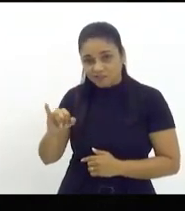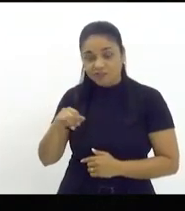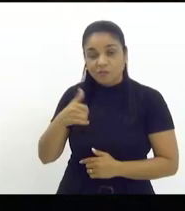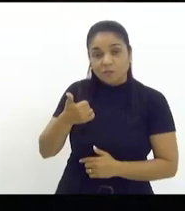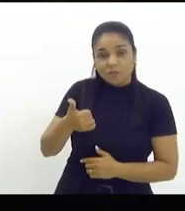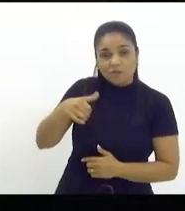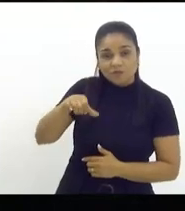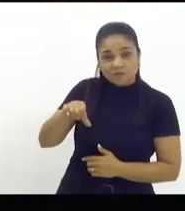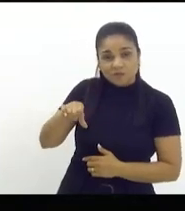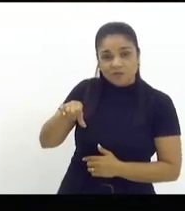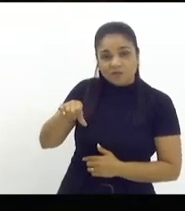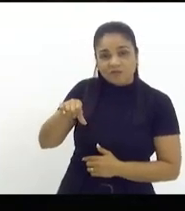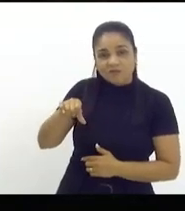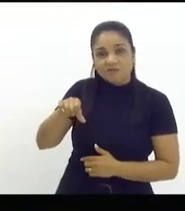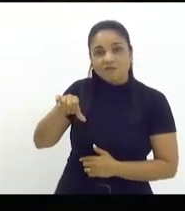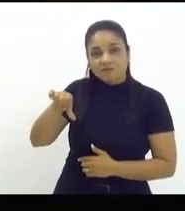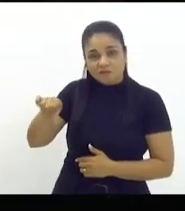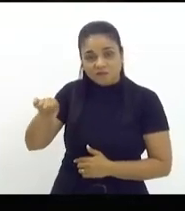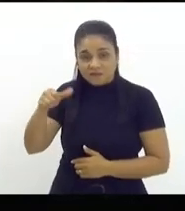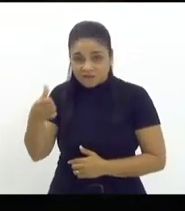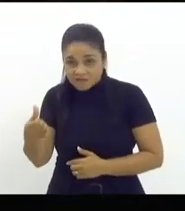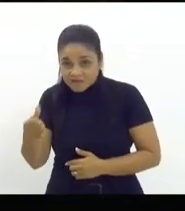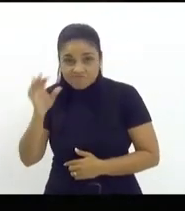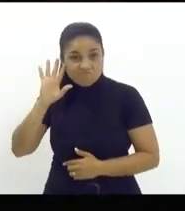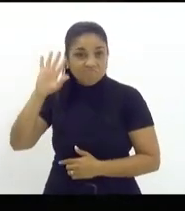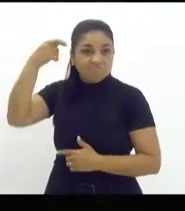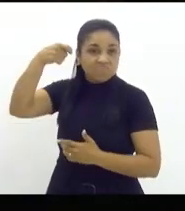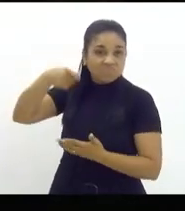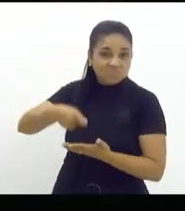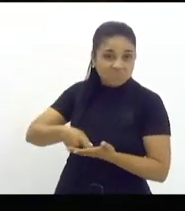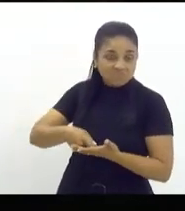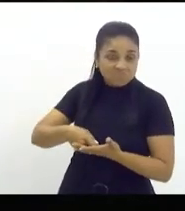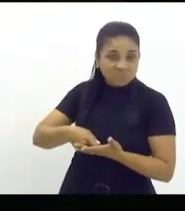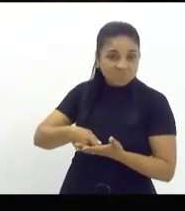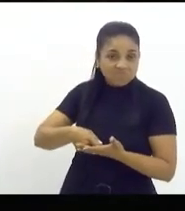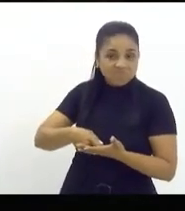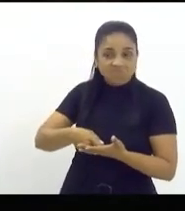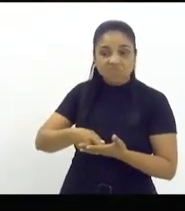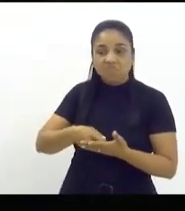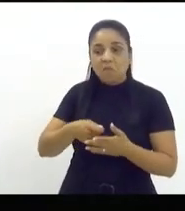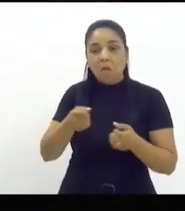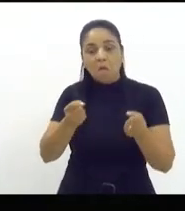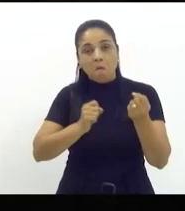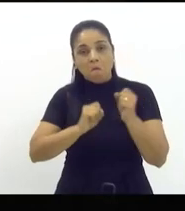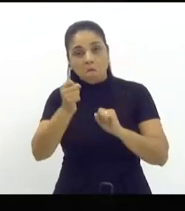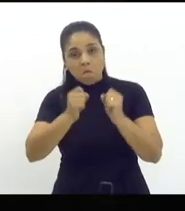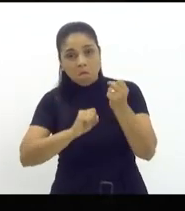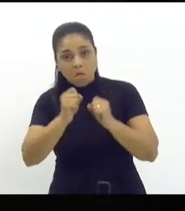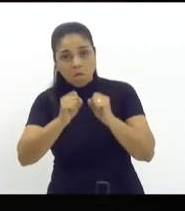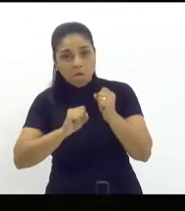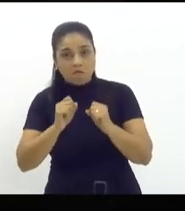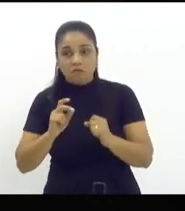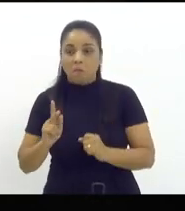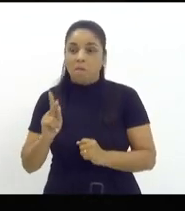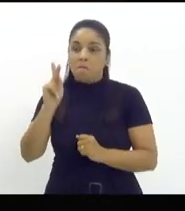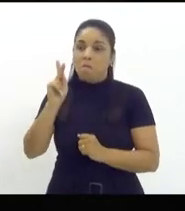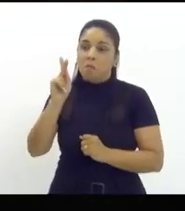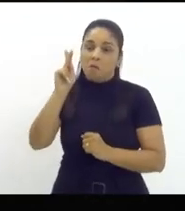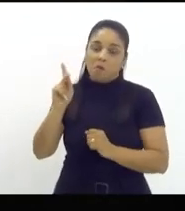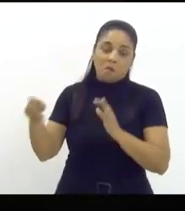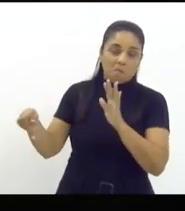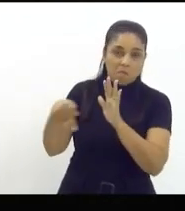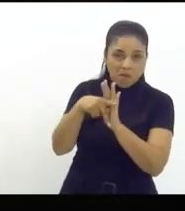que decidiu que a nossa produção primária que é só de petróleo